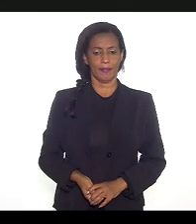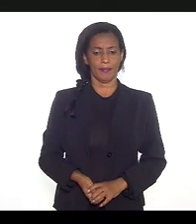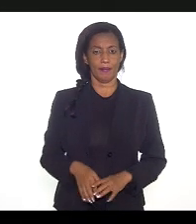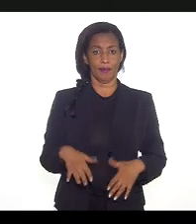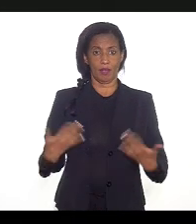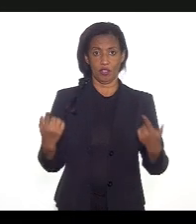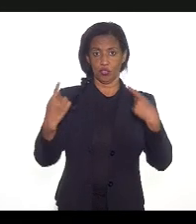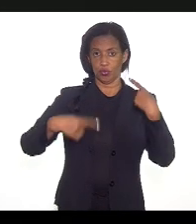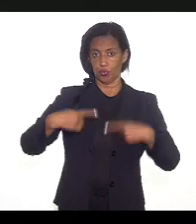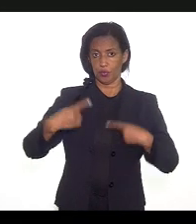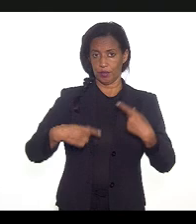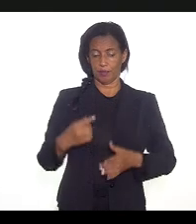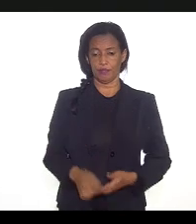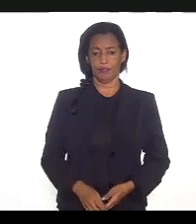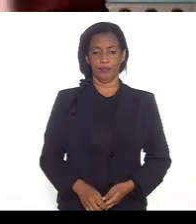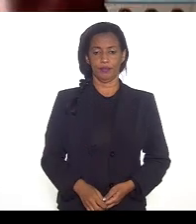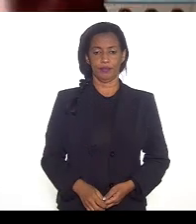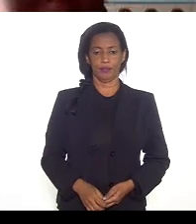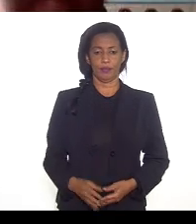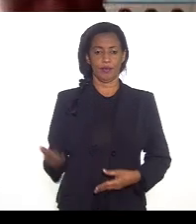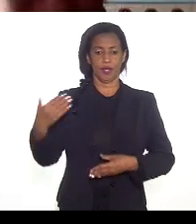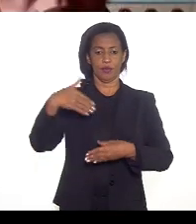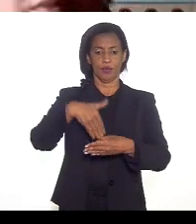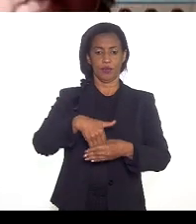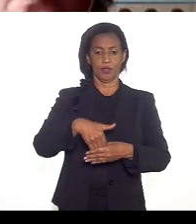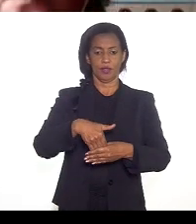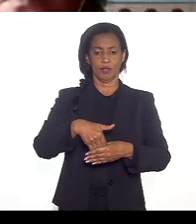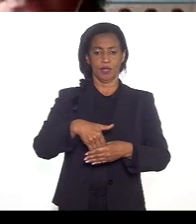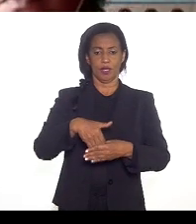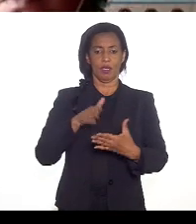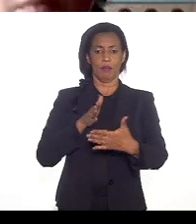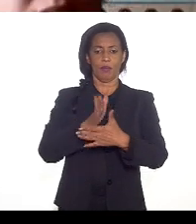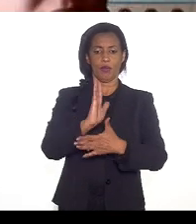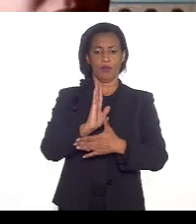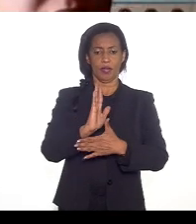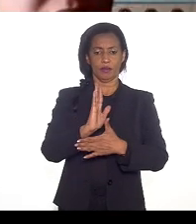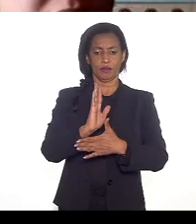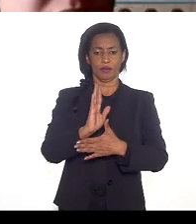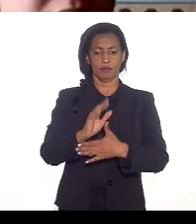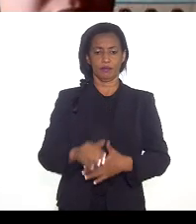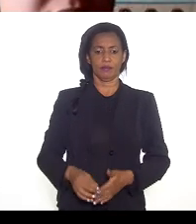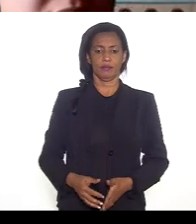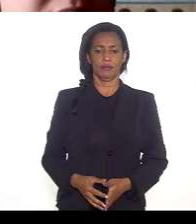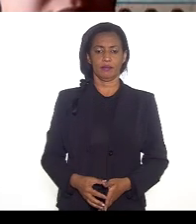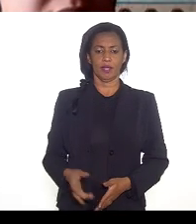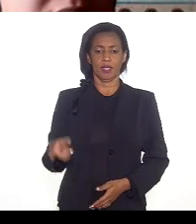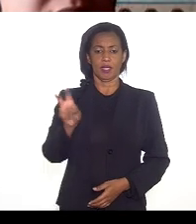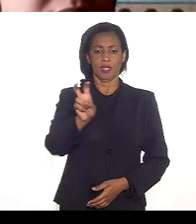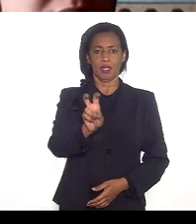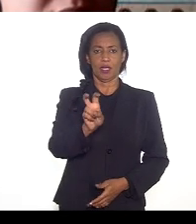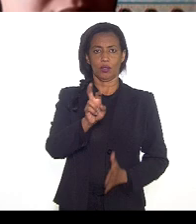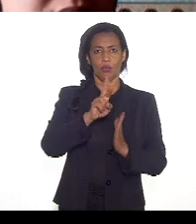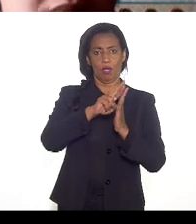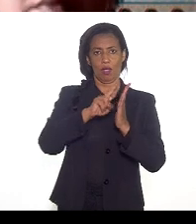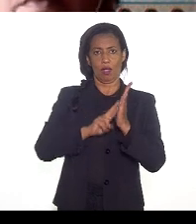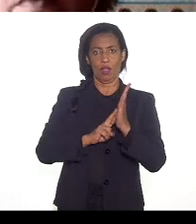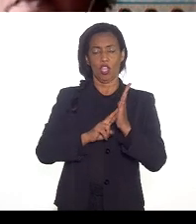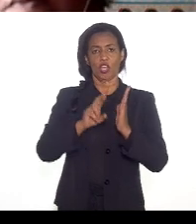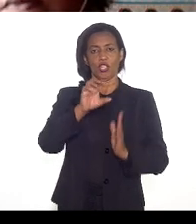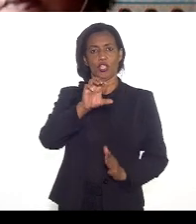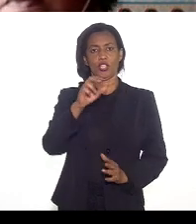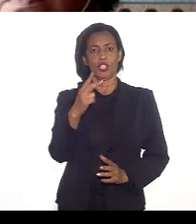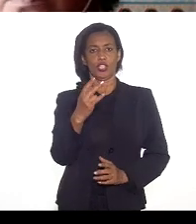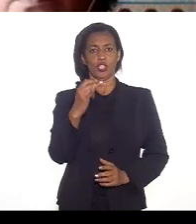Em discussão. Em votação, aprovado. Quinto, relator, deputado Chico